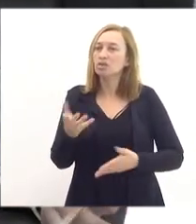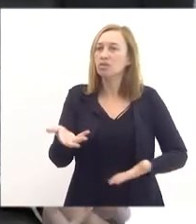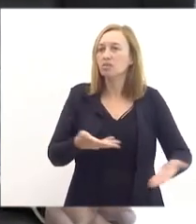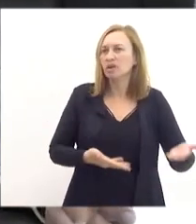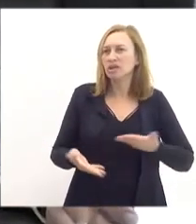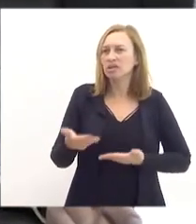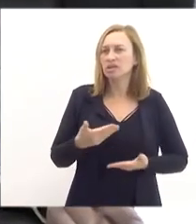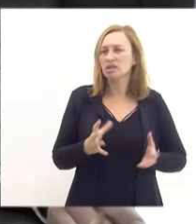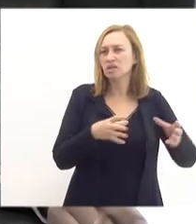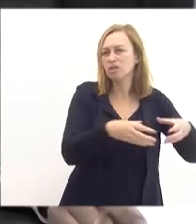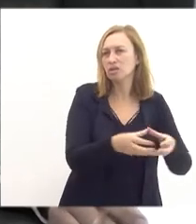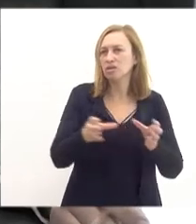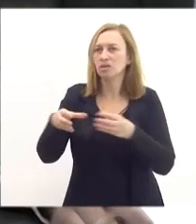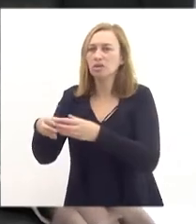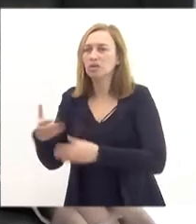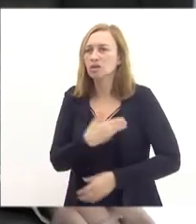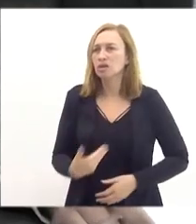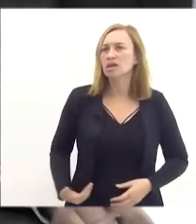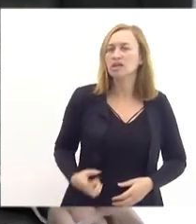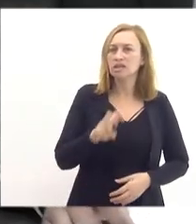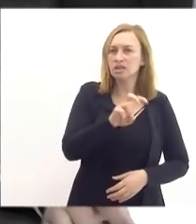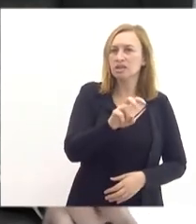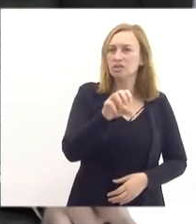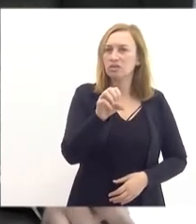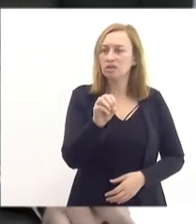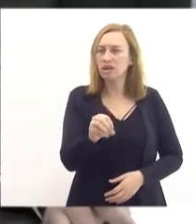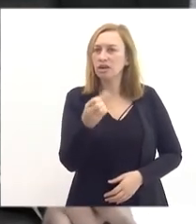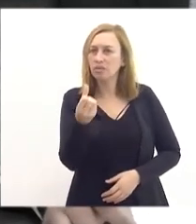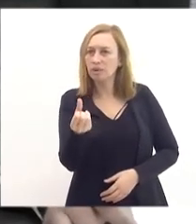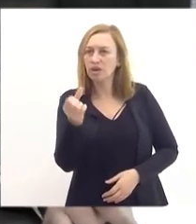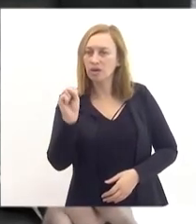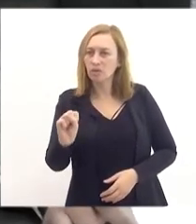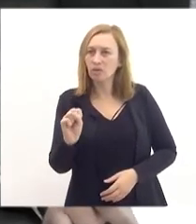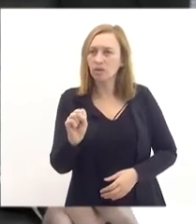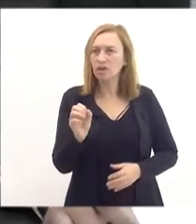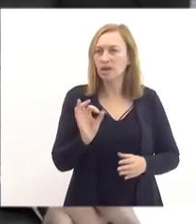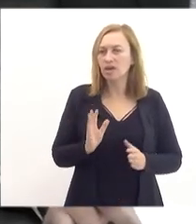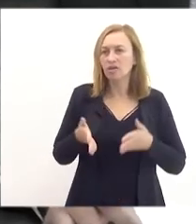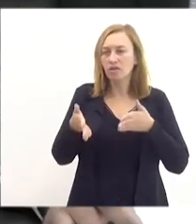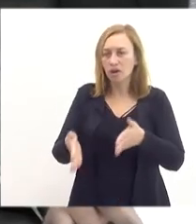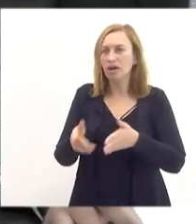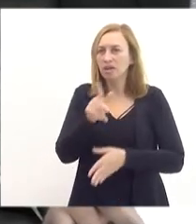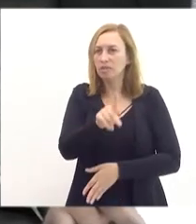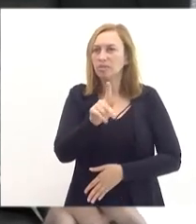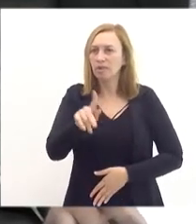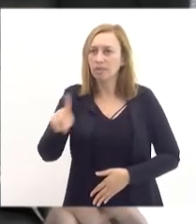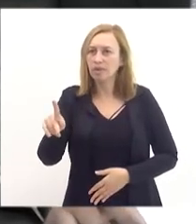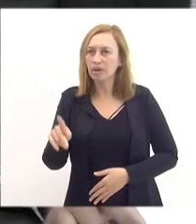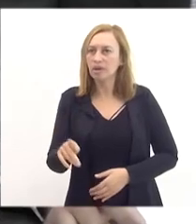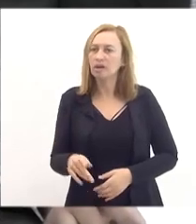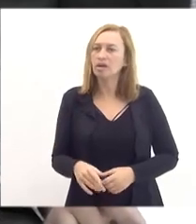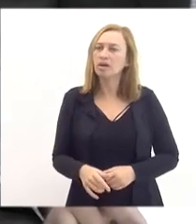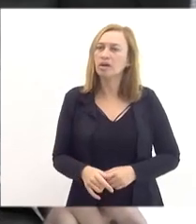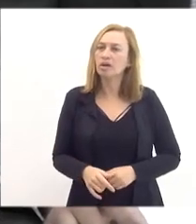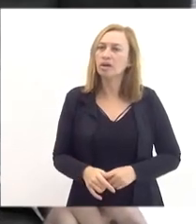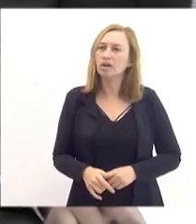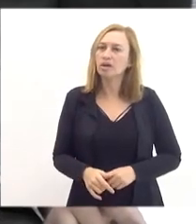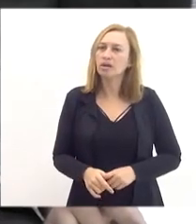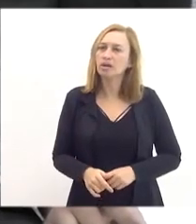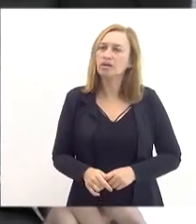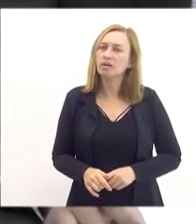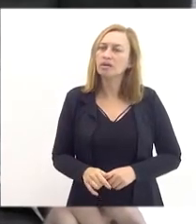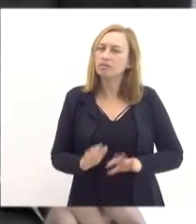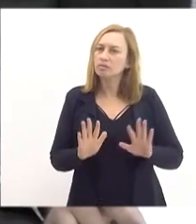entre públicos, porque a 5068 é específica para a PPP. Né? Sim, então, seria alguma coisa nessa linha. Tá bem, mas olha